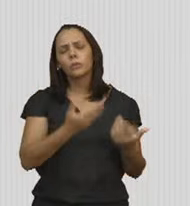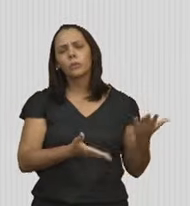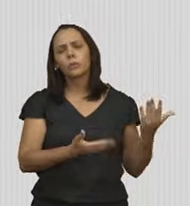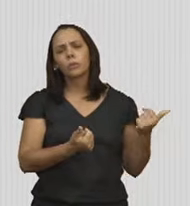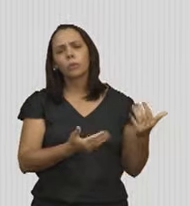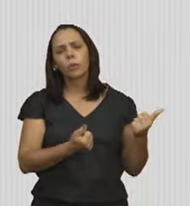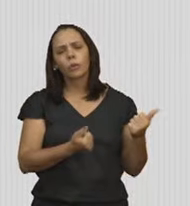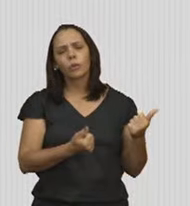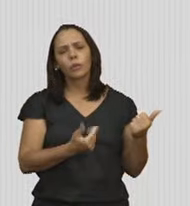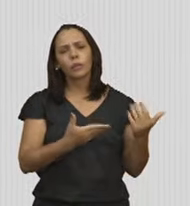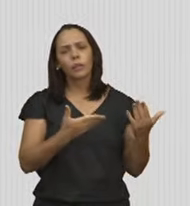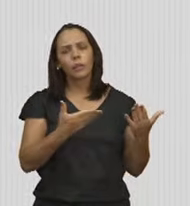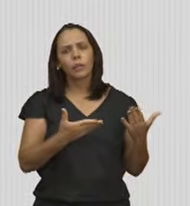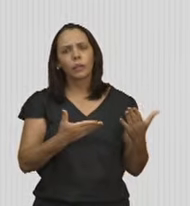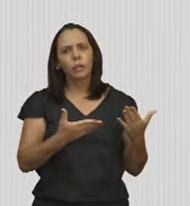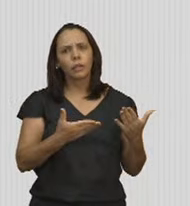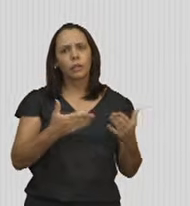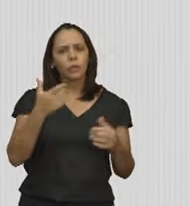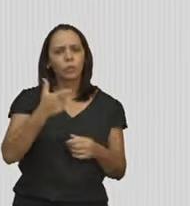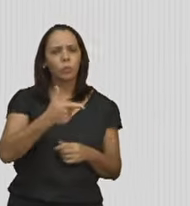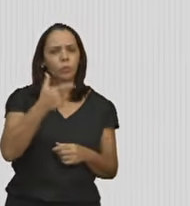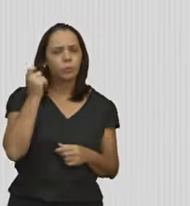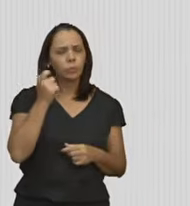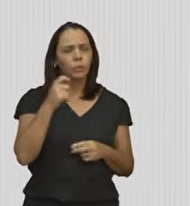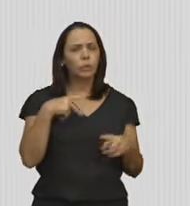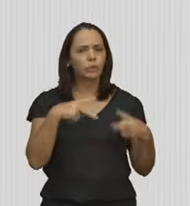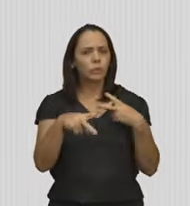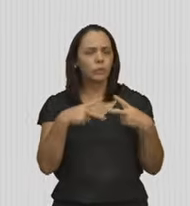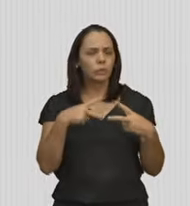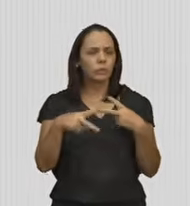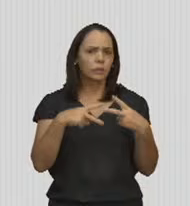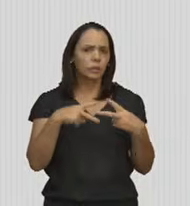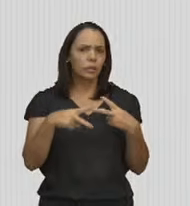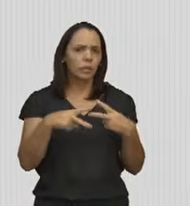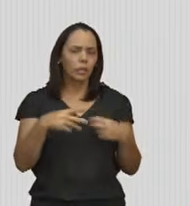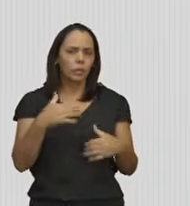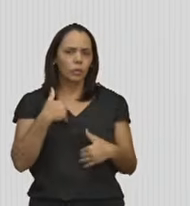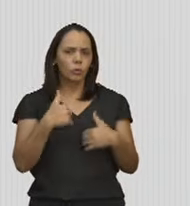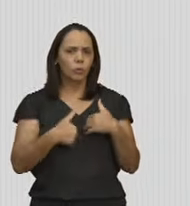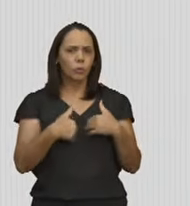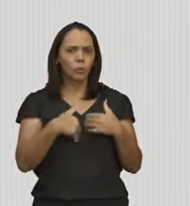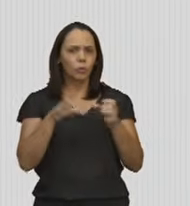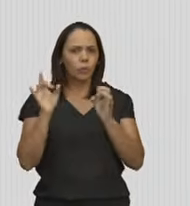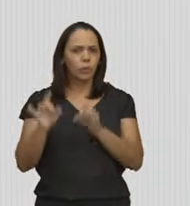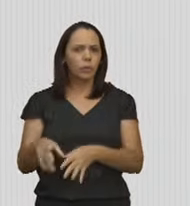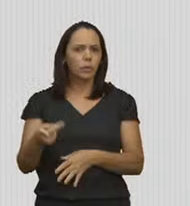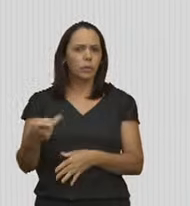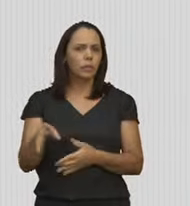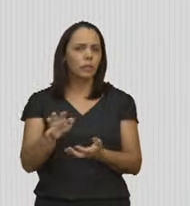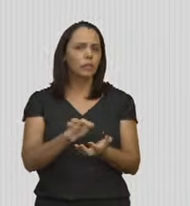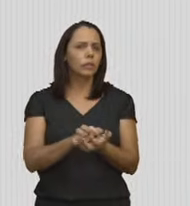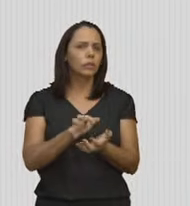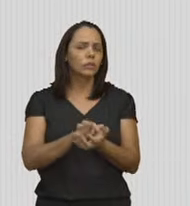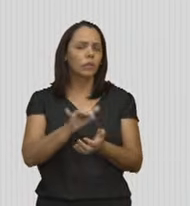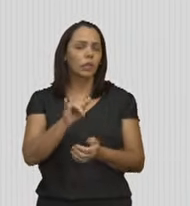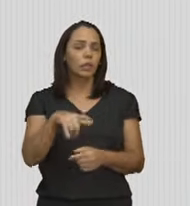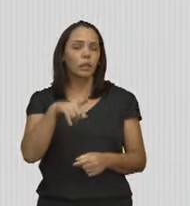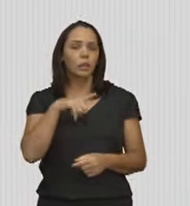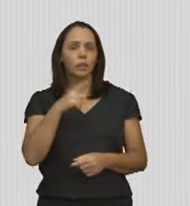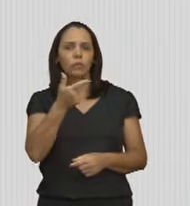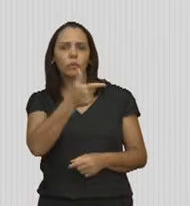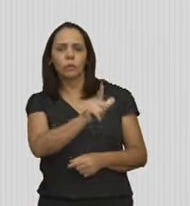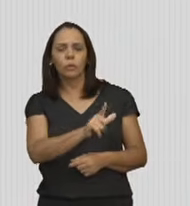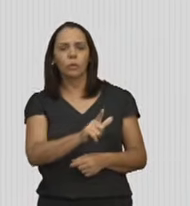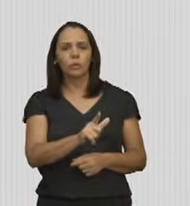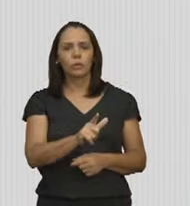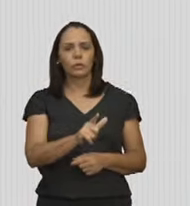que foi assassinado em São José dos Campos e que o corpo foi deixado aqui em Jacareí. A gente teve outros